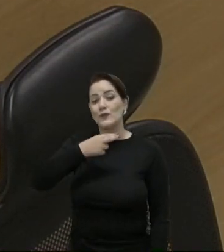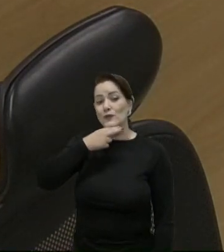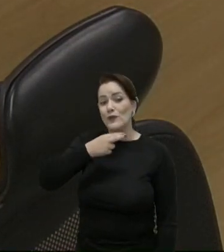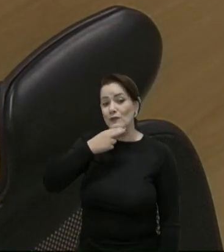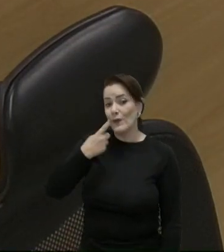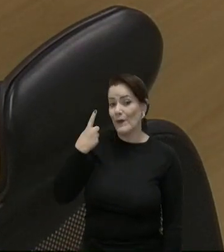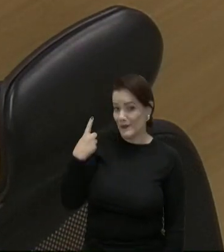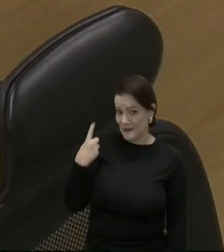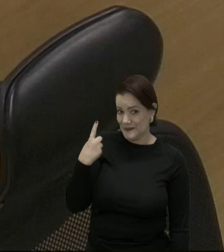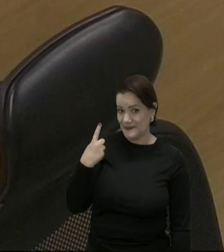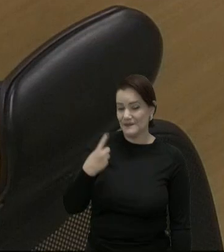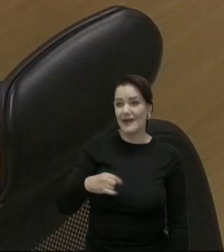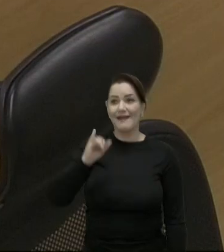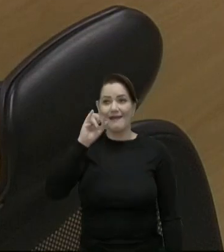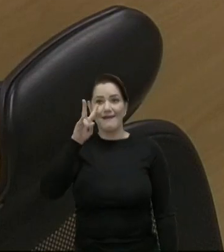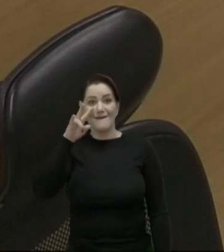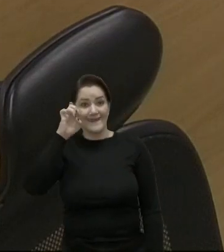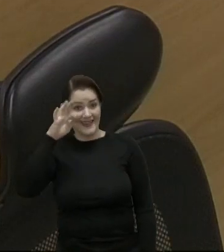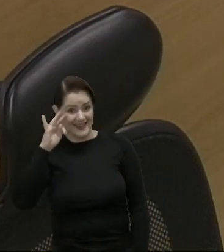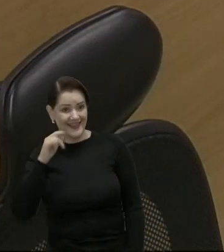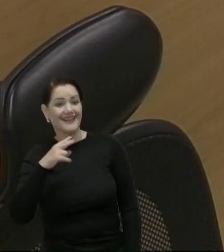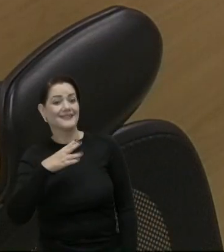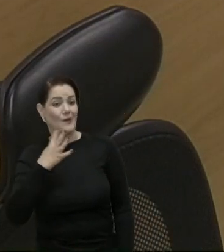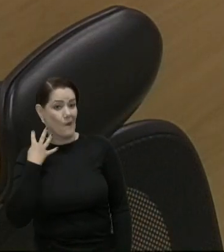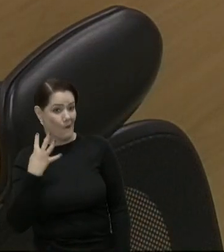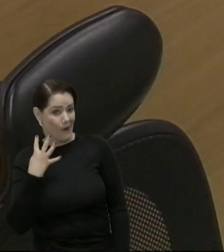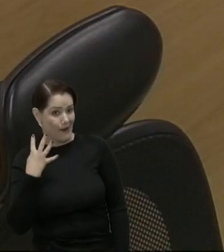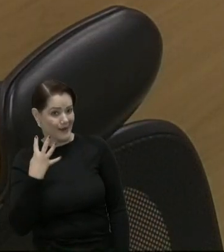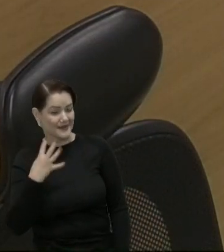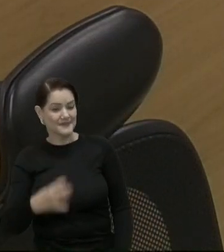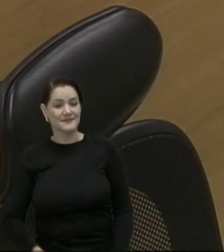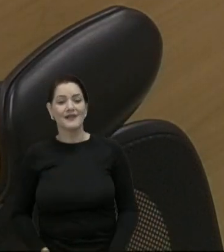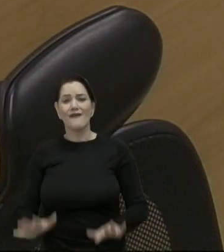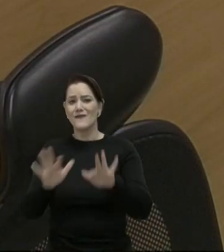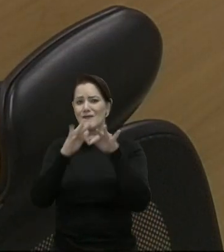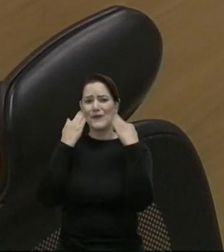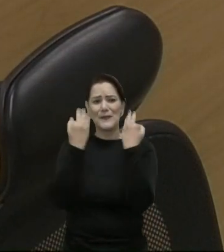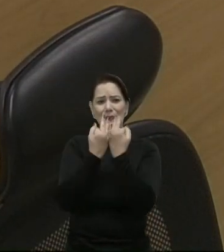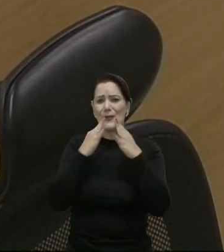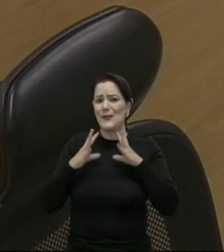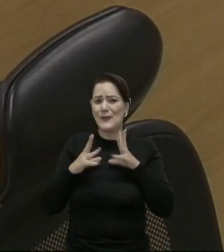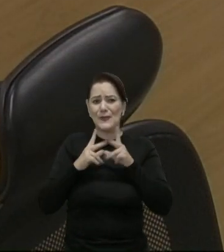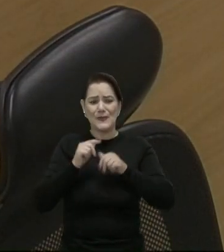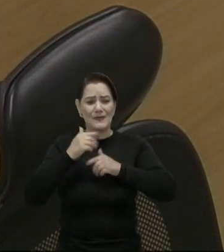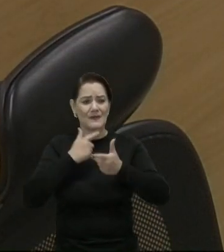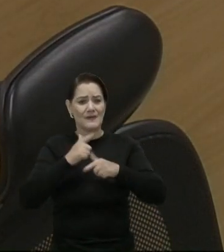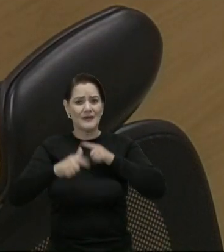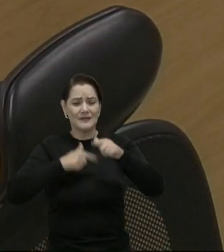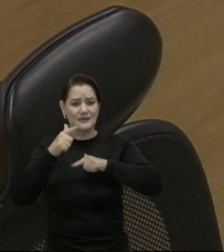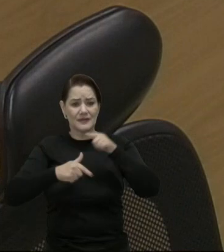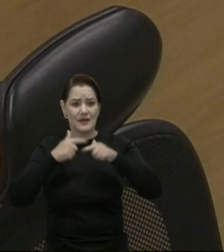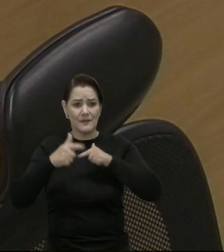que está com 4. Para ele, a família é tudo. Começou a trabalhar como